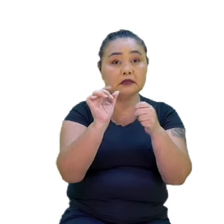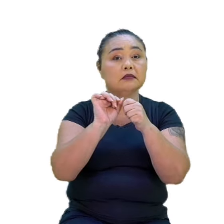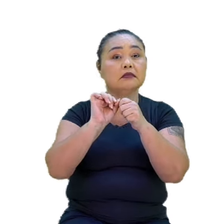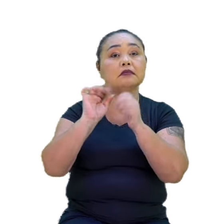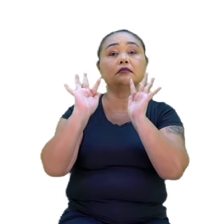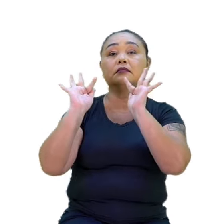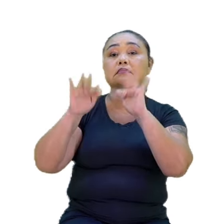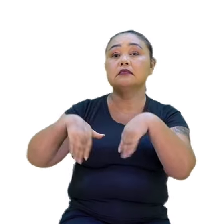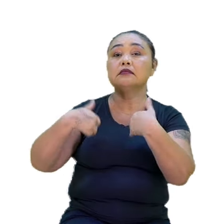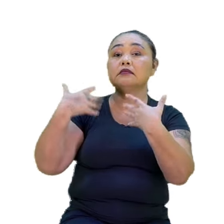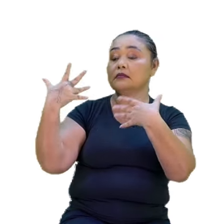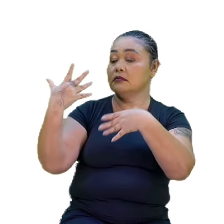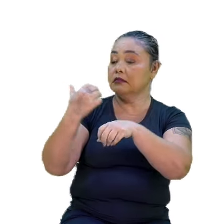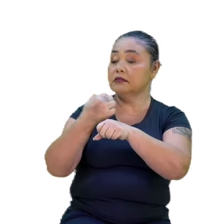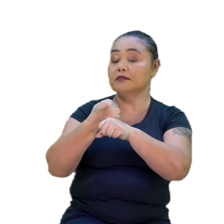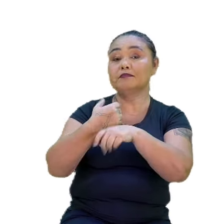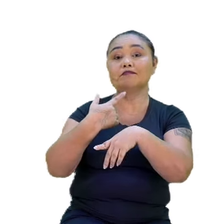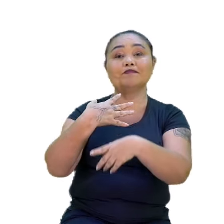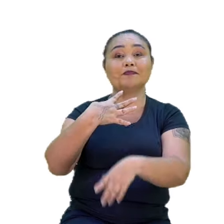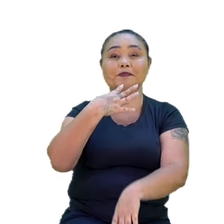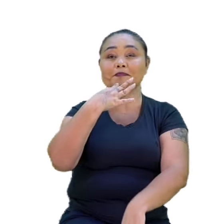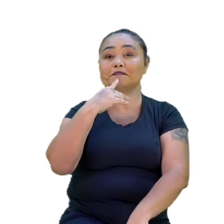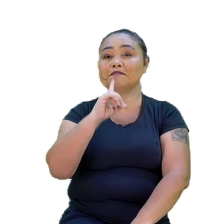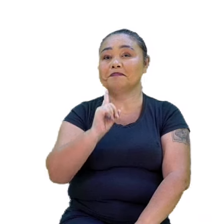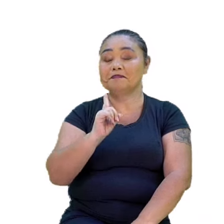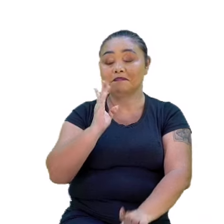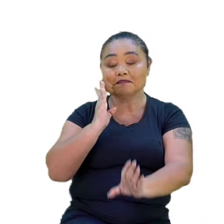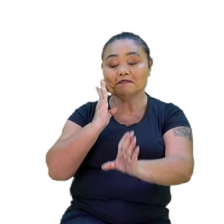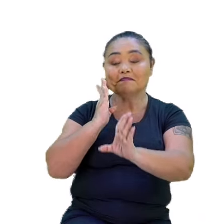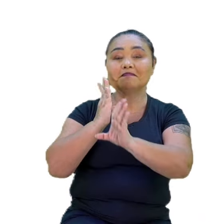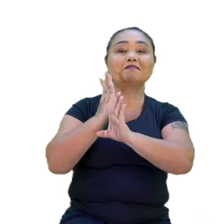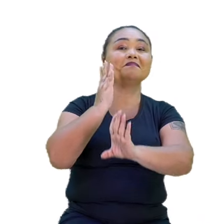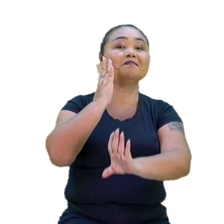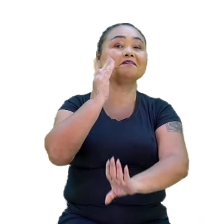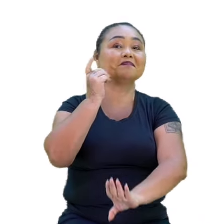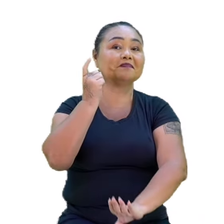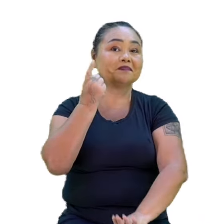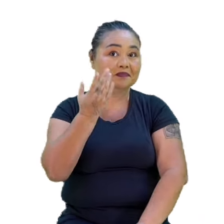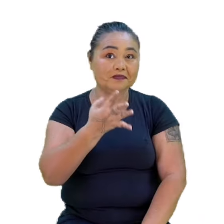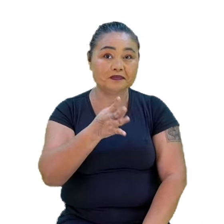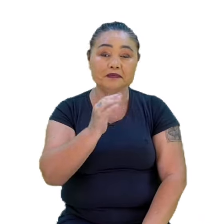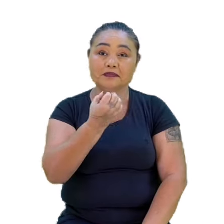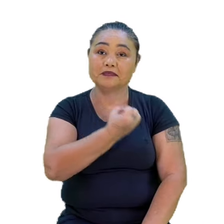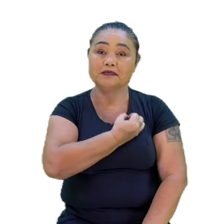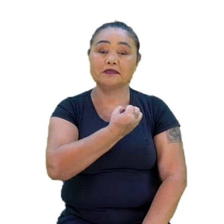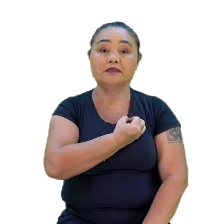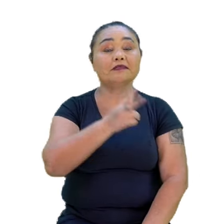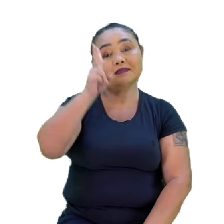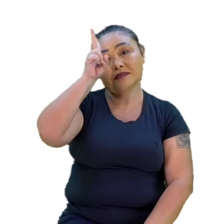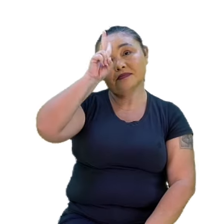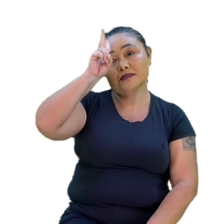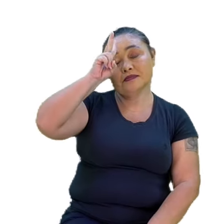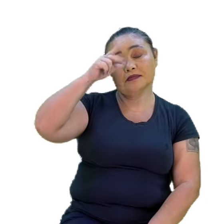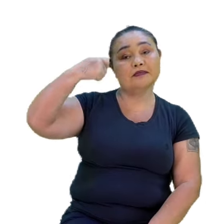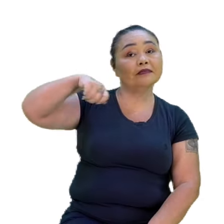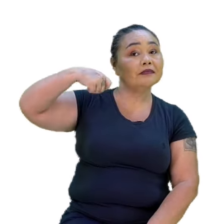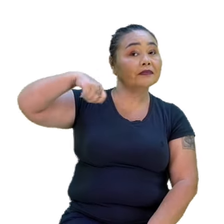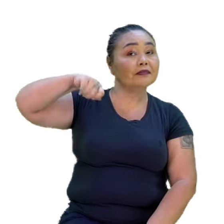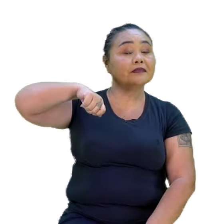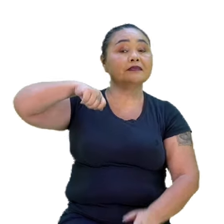final calcular o valor desconhecido uma coisa muito importante lembrar da nossa do nosso Bino